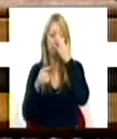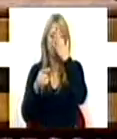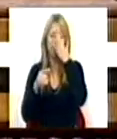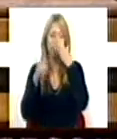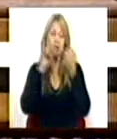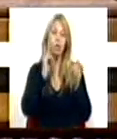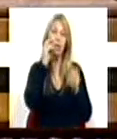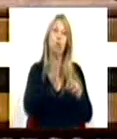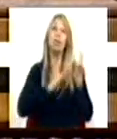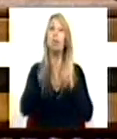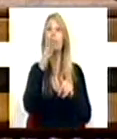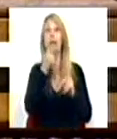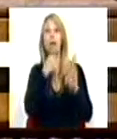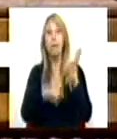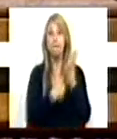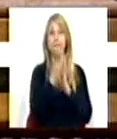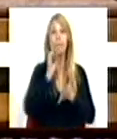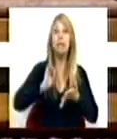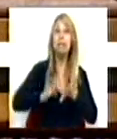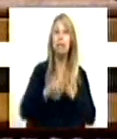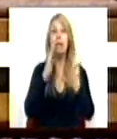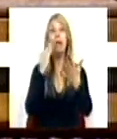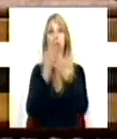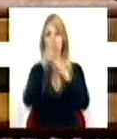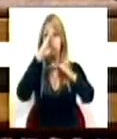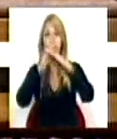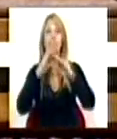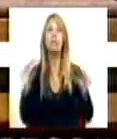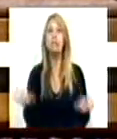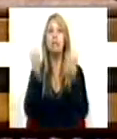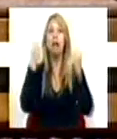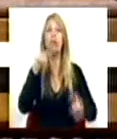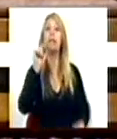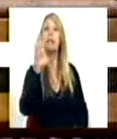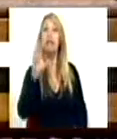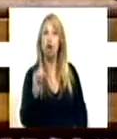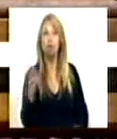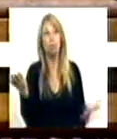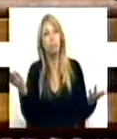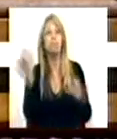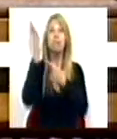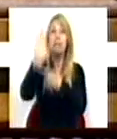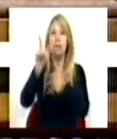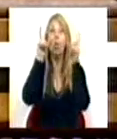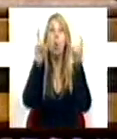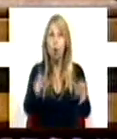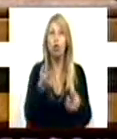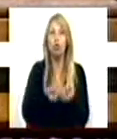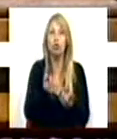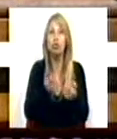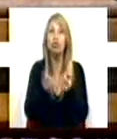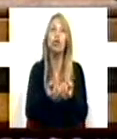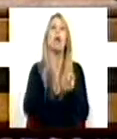que nos devemos empenhar para salvar o Tejo. Exemplos: controlo mais regular, exigência de